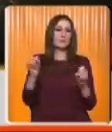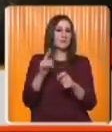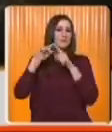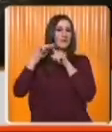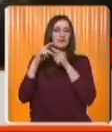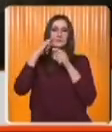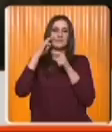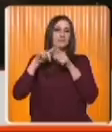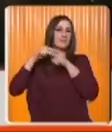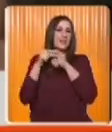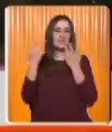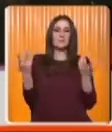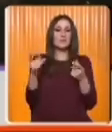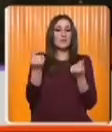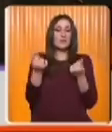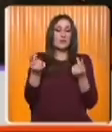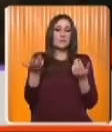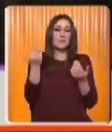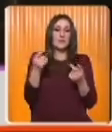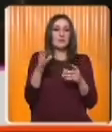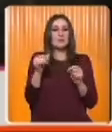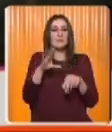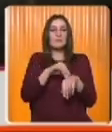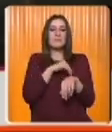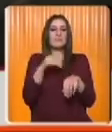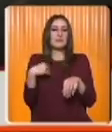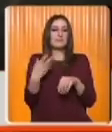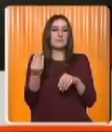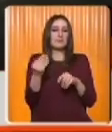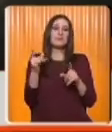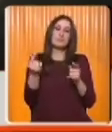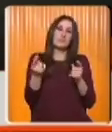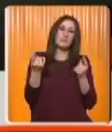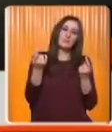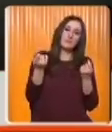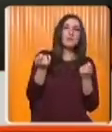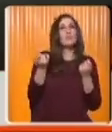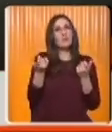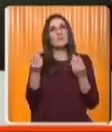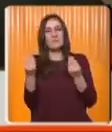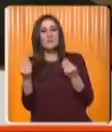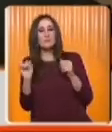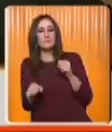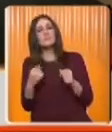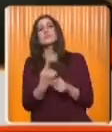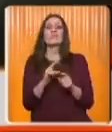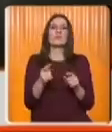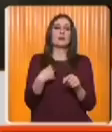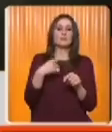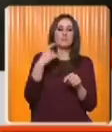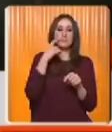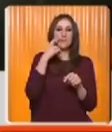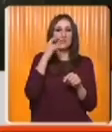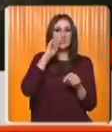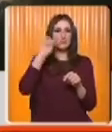arranjar. Falta dinheiro também? Falta dinheiro ou também medo de ir ao dentista? Também é um bocado mais de receio de ir ao dentista, porque eu, desde que tirei os